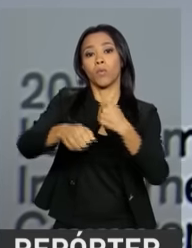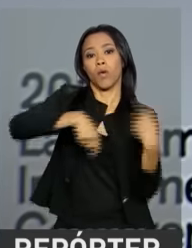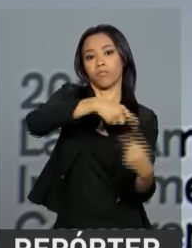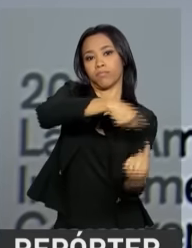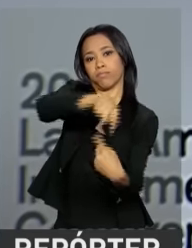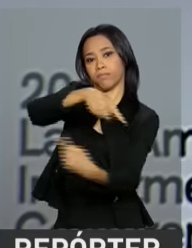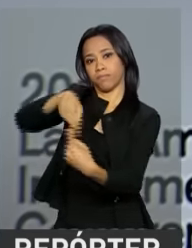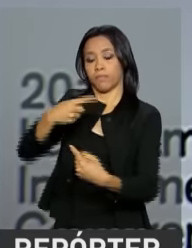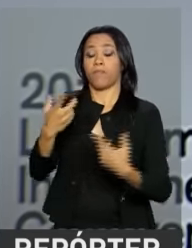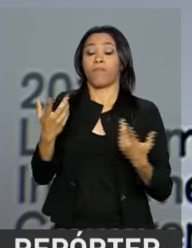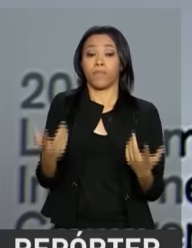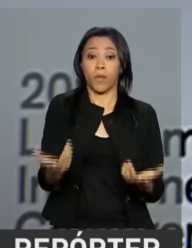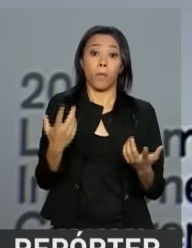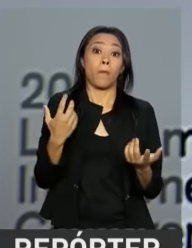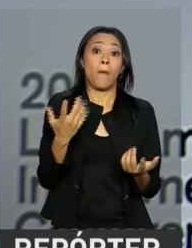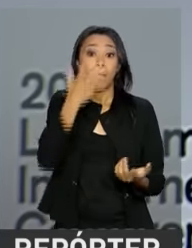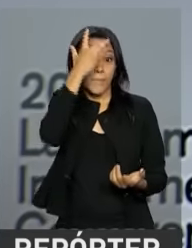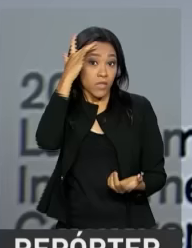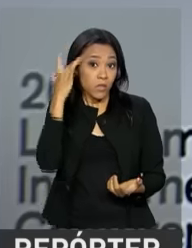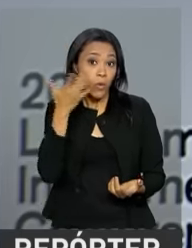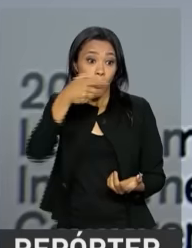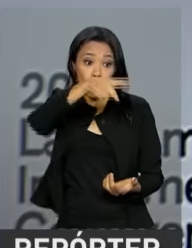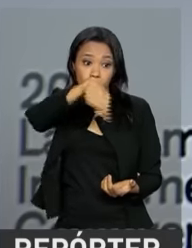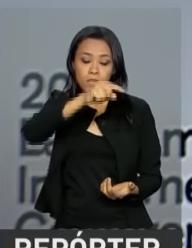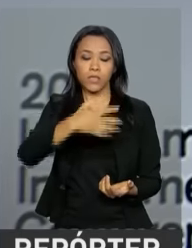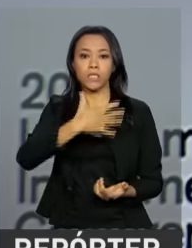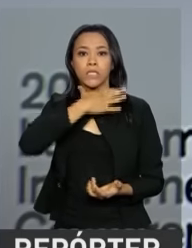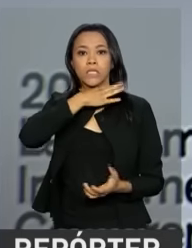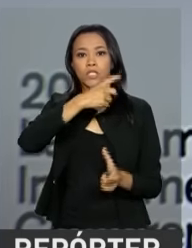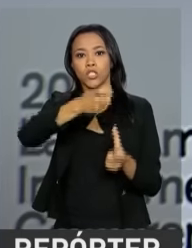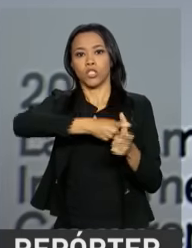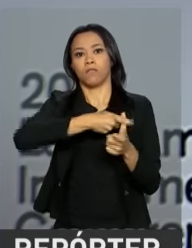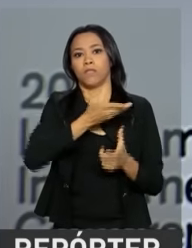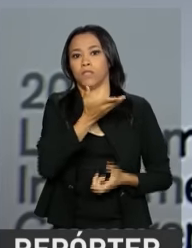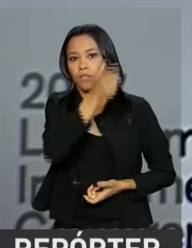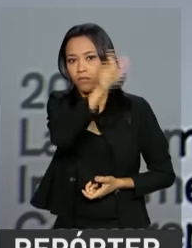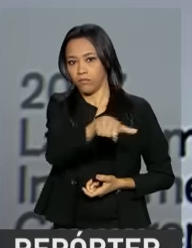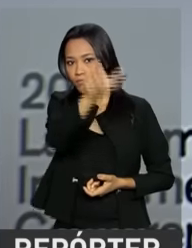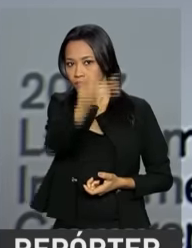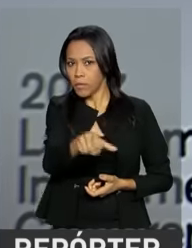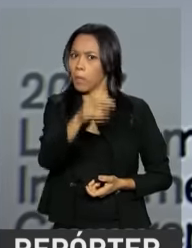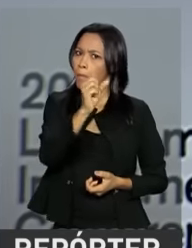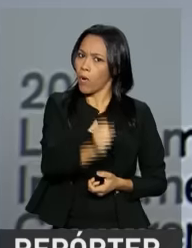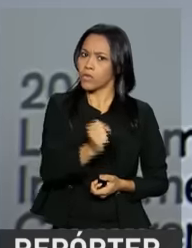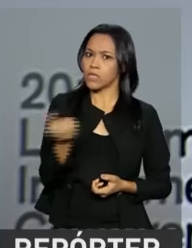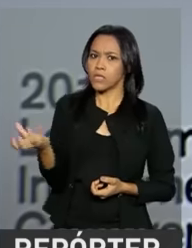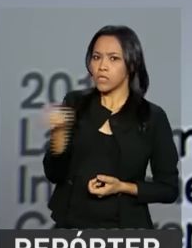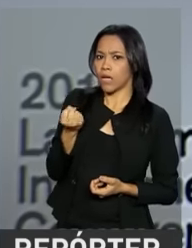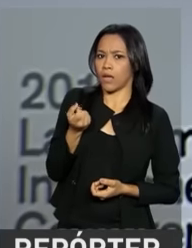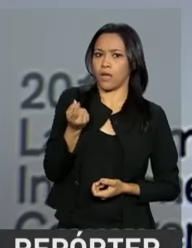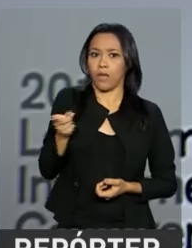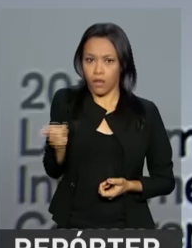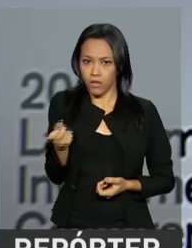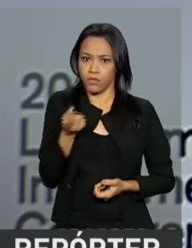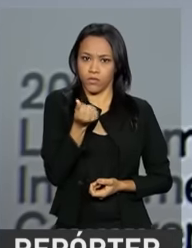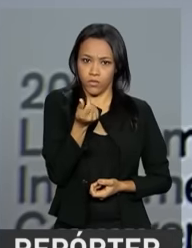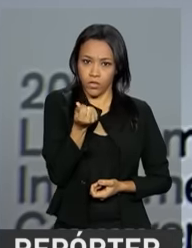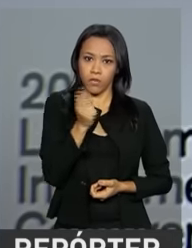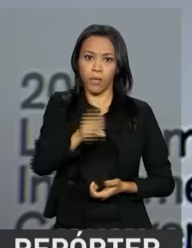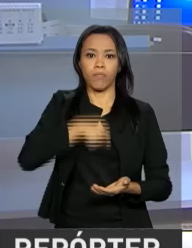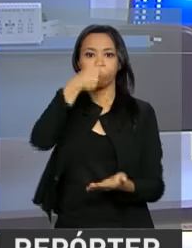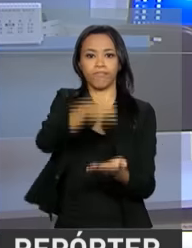com que pessoas que têm dificuldades TM dívidas possam oferir desses recursos para e